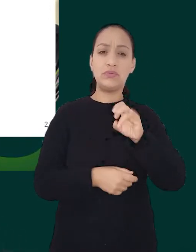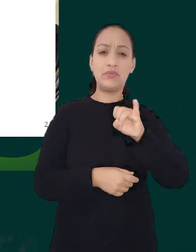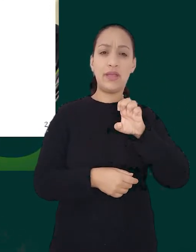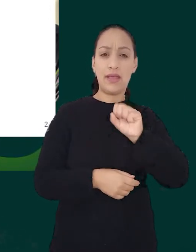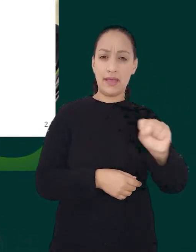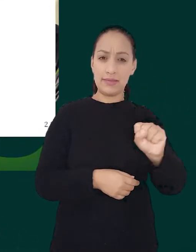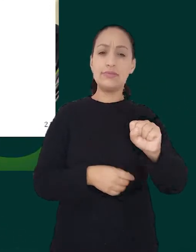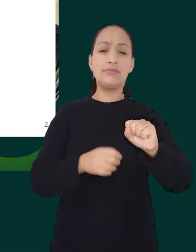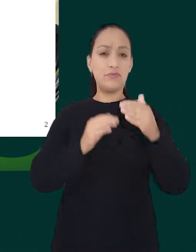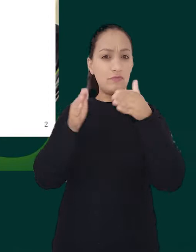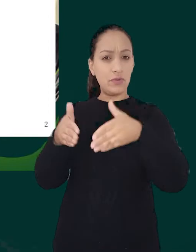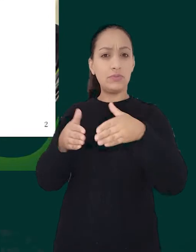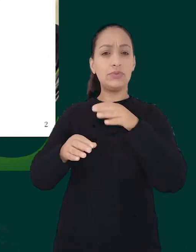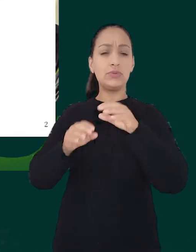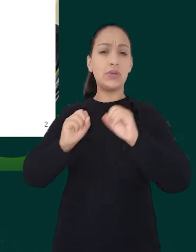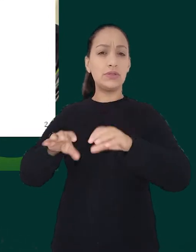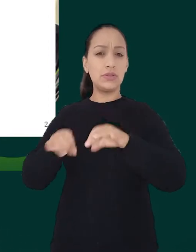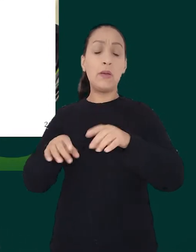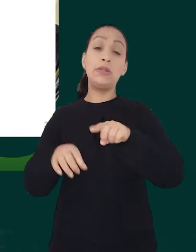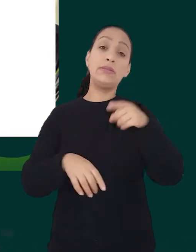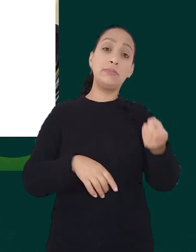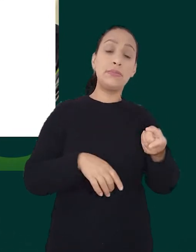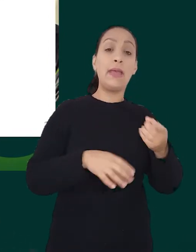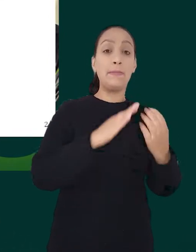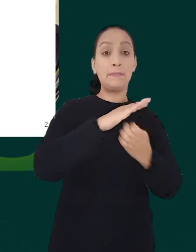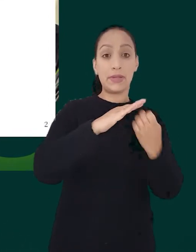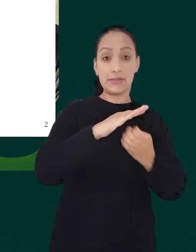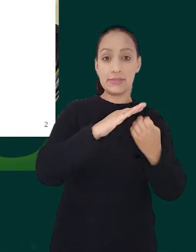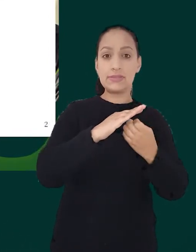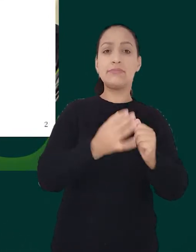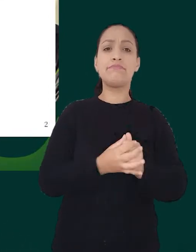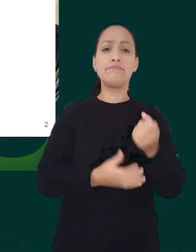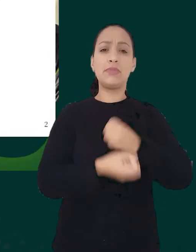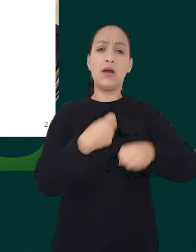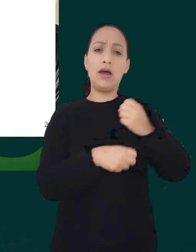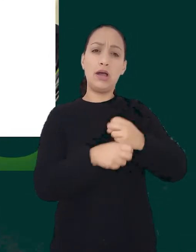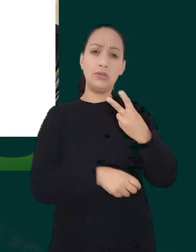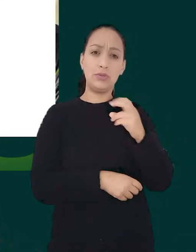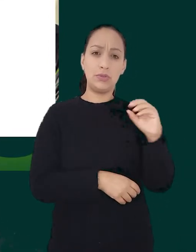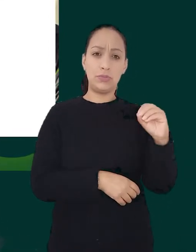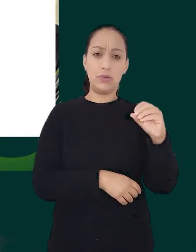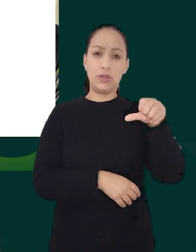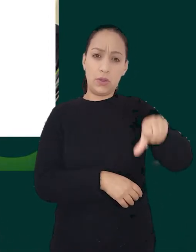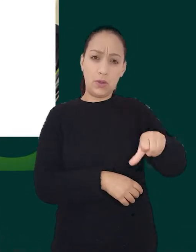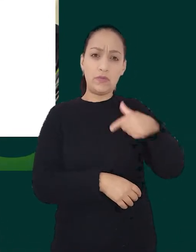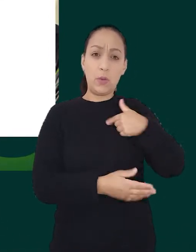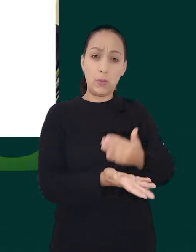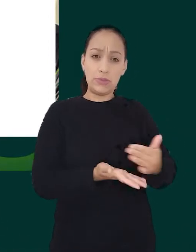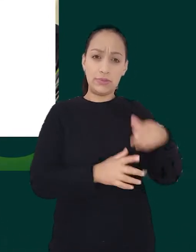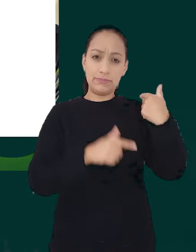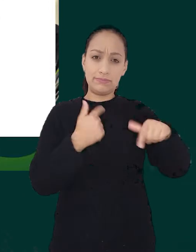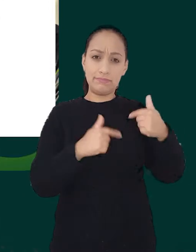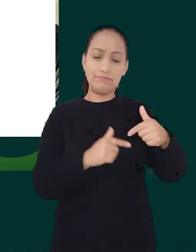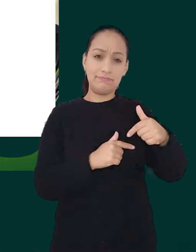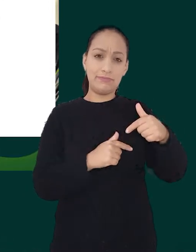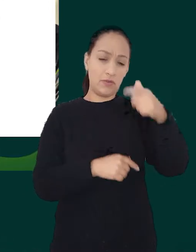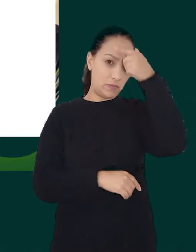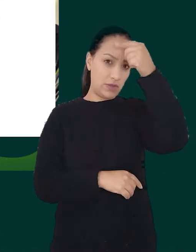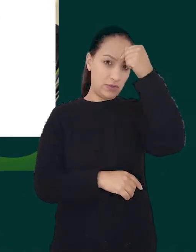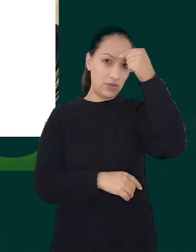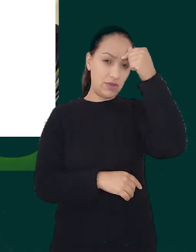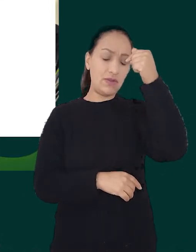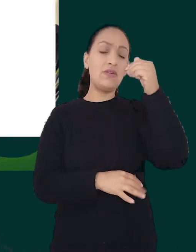empresas, e desde 2009 eu já sou docente da Fevale do curso de